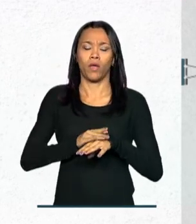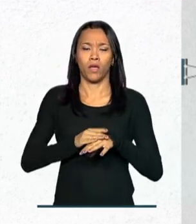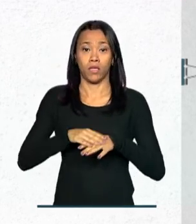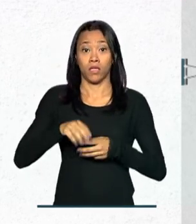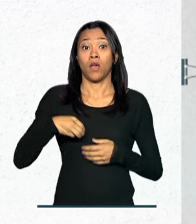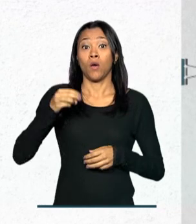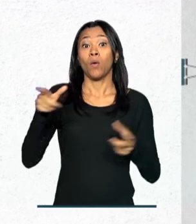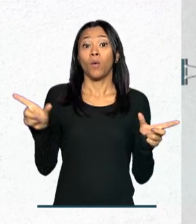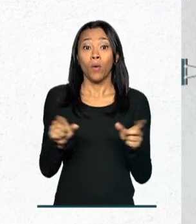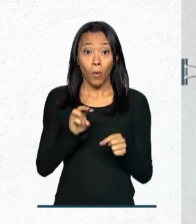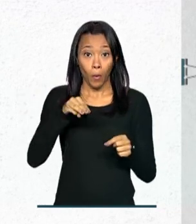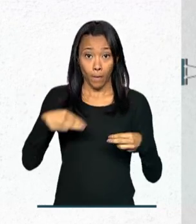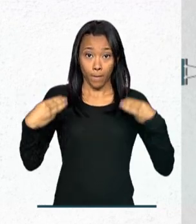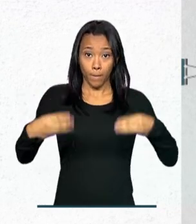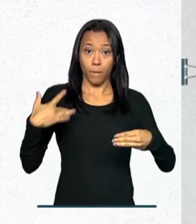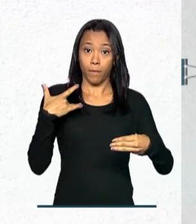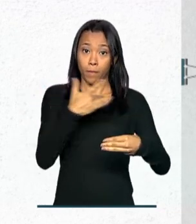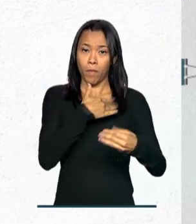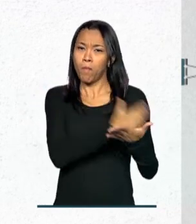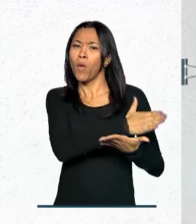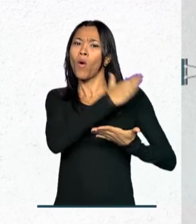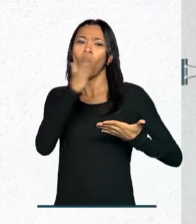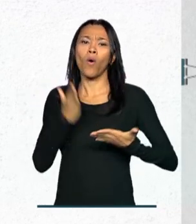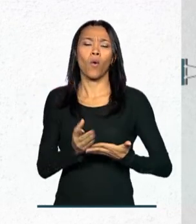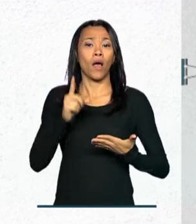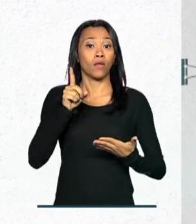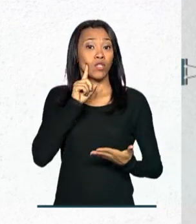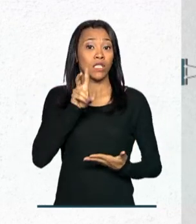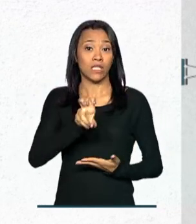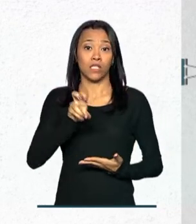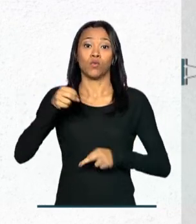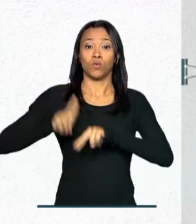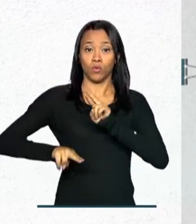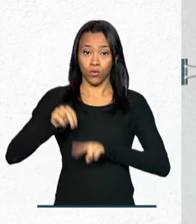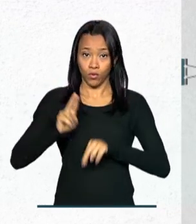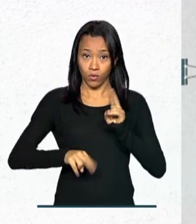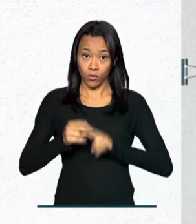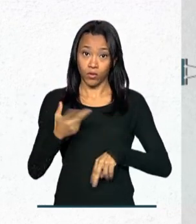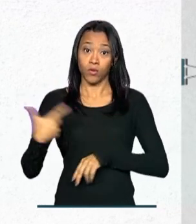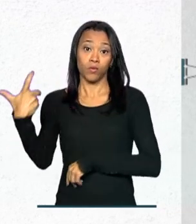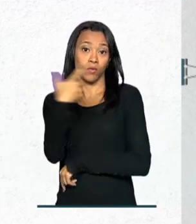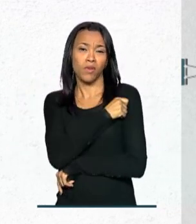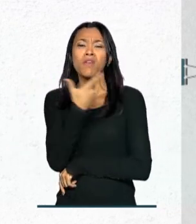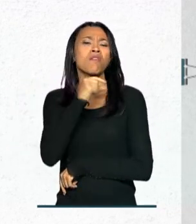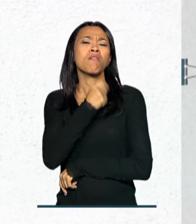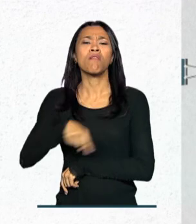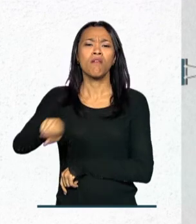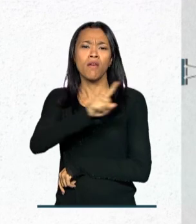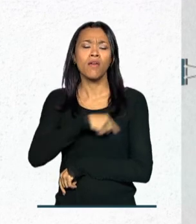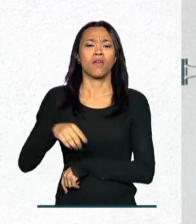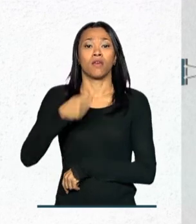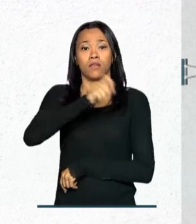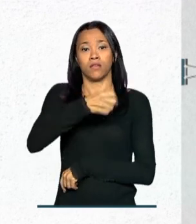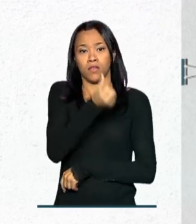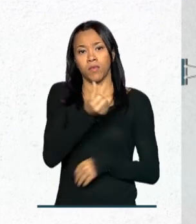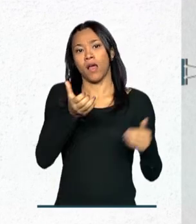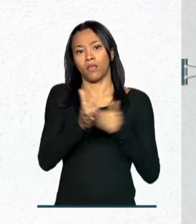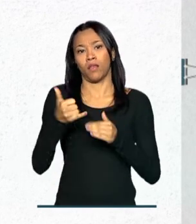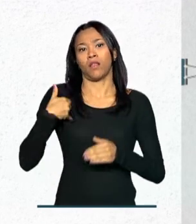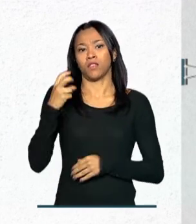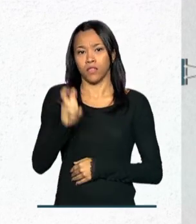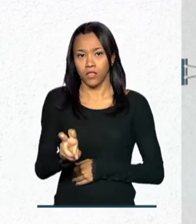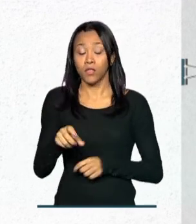Saúde prorrogou a campanha nacional até o dia 5 de junho. Devem receber a dose crianças de 6 meses a 5